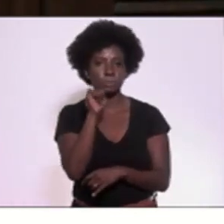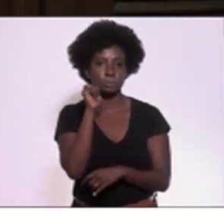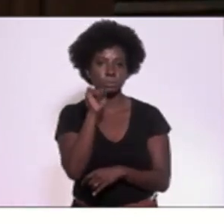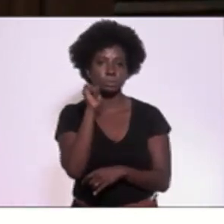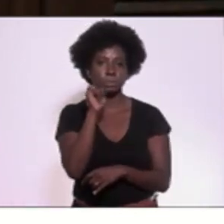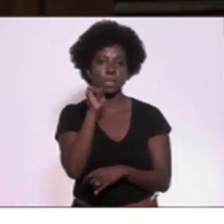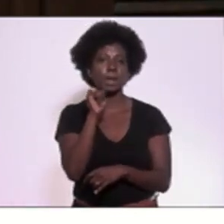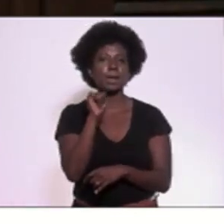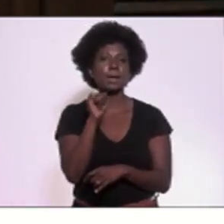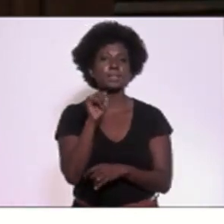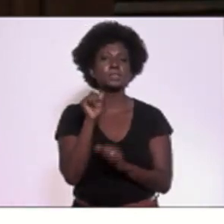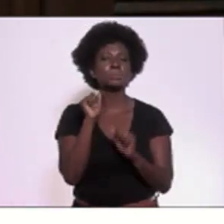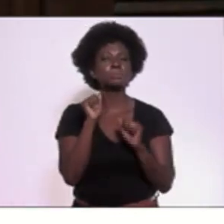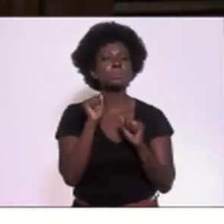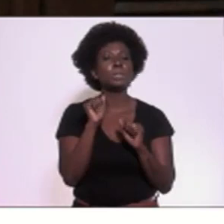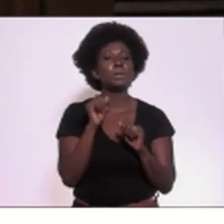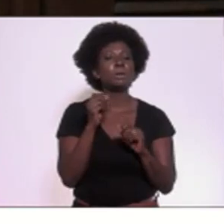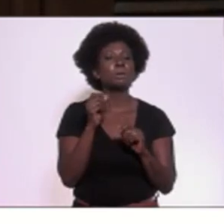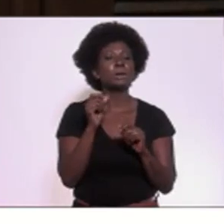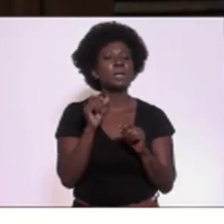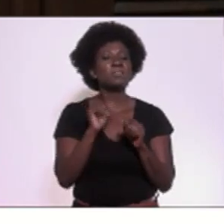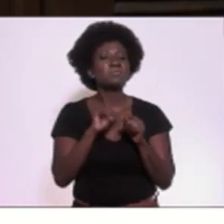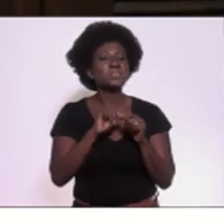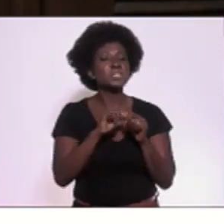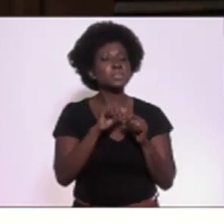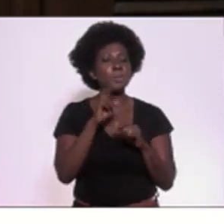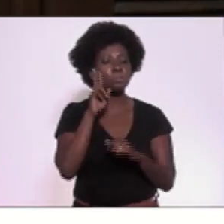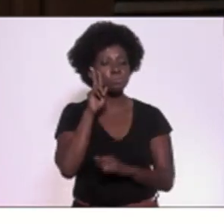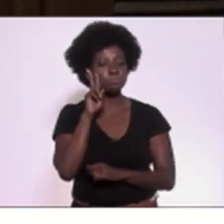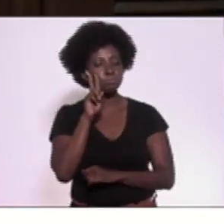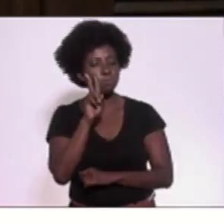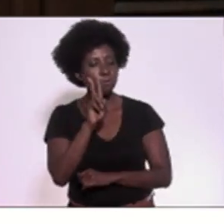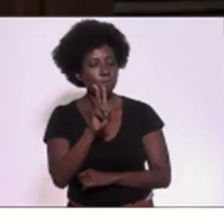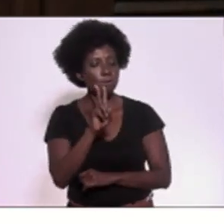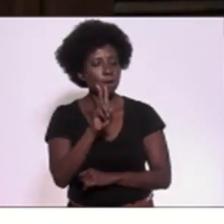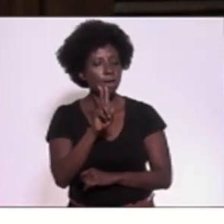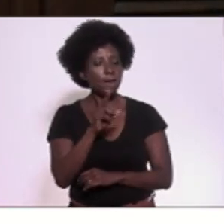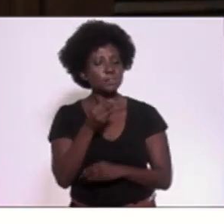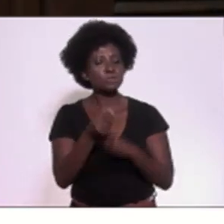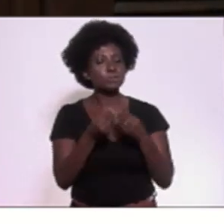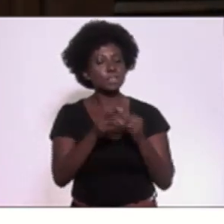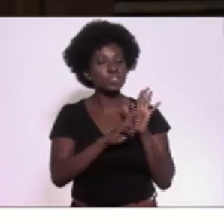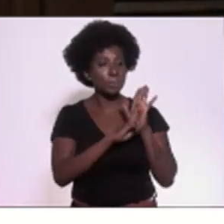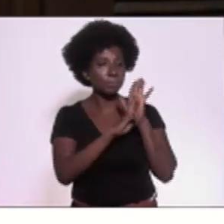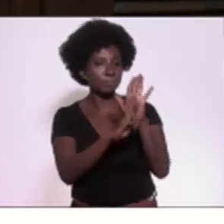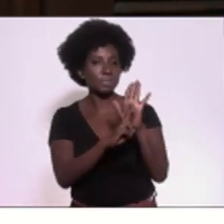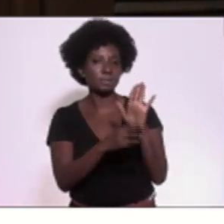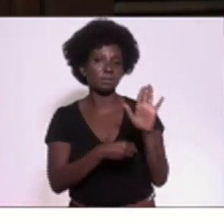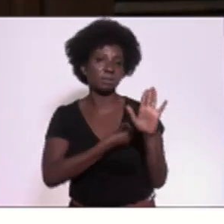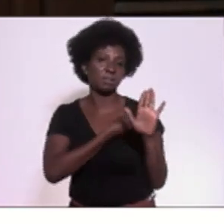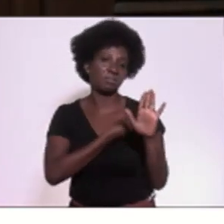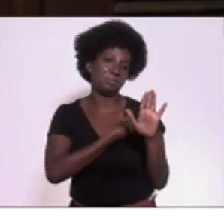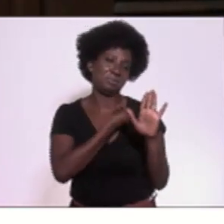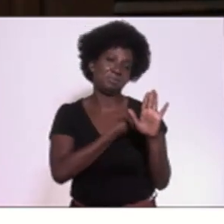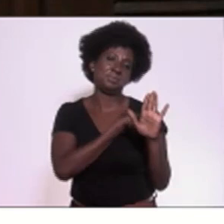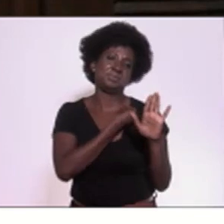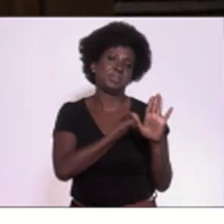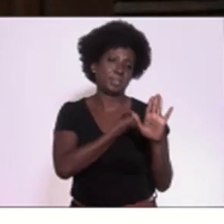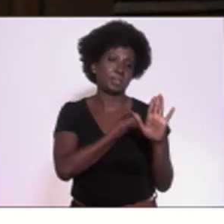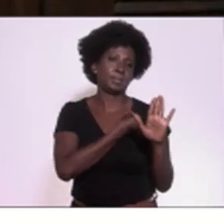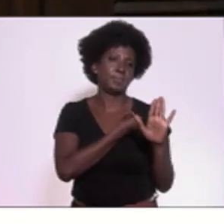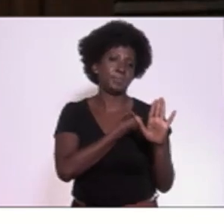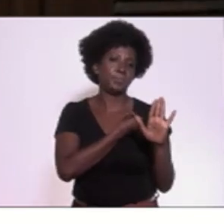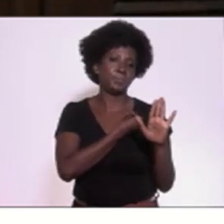pudessem produzir um olhar acerca das nossas formas de reprodução de vida, daquilo que diz respeito